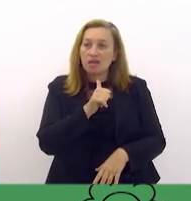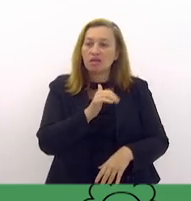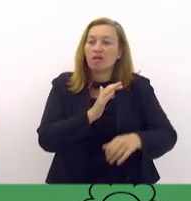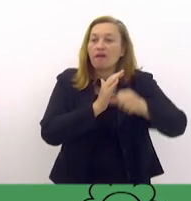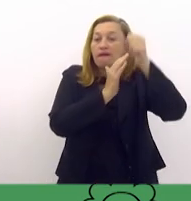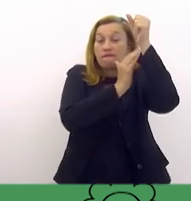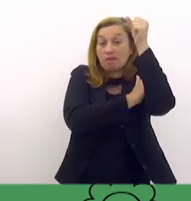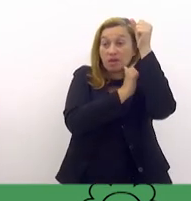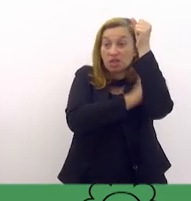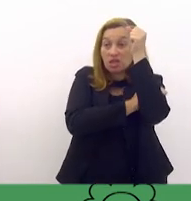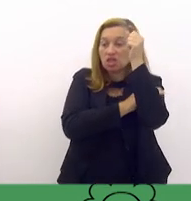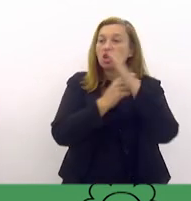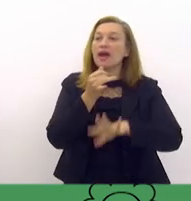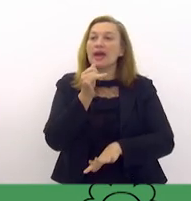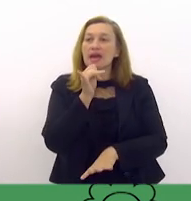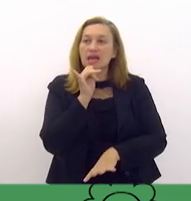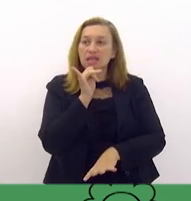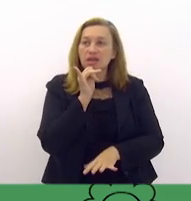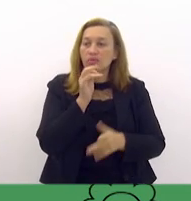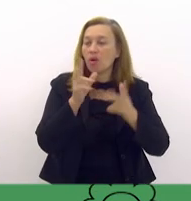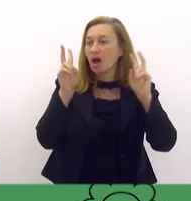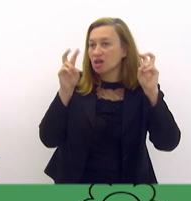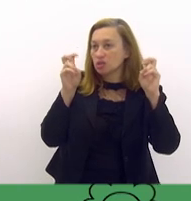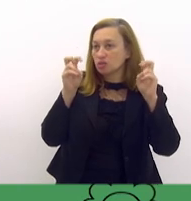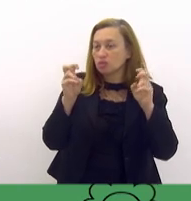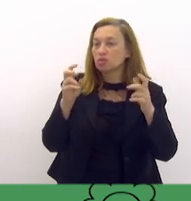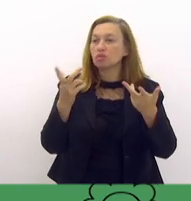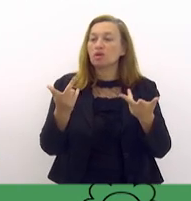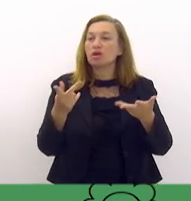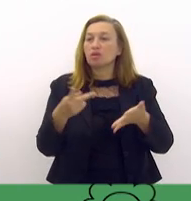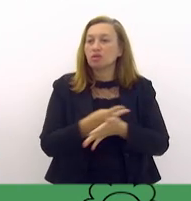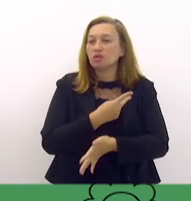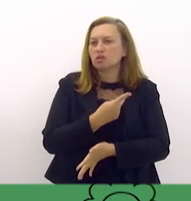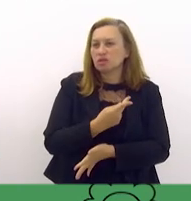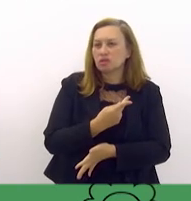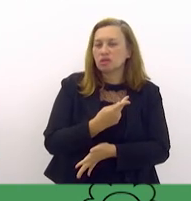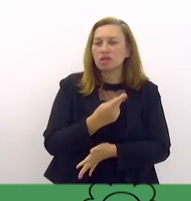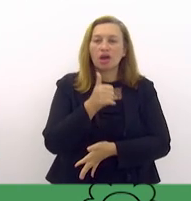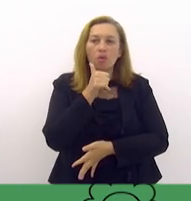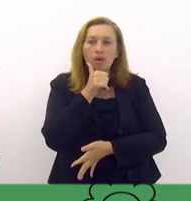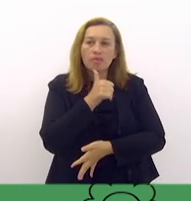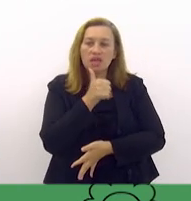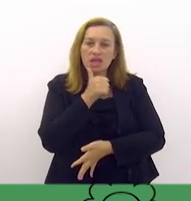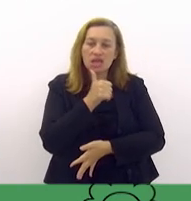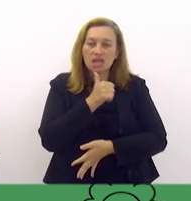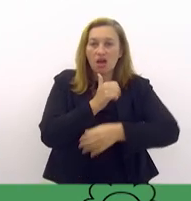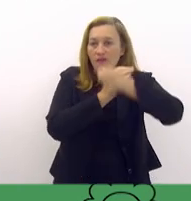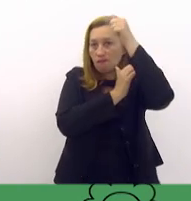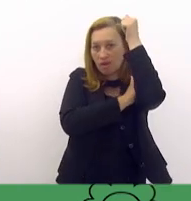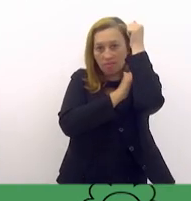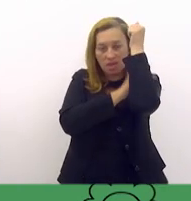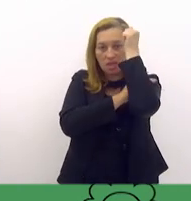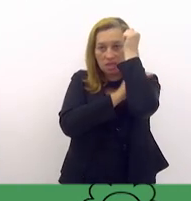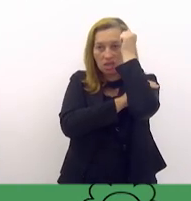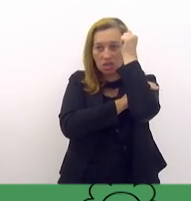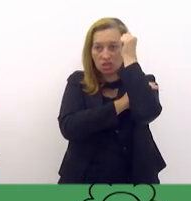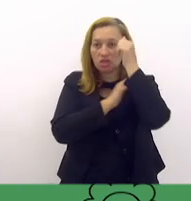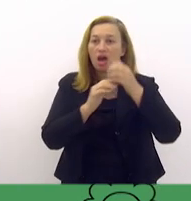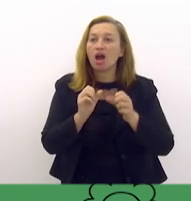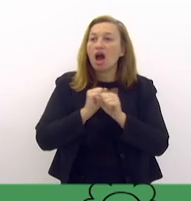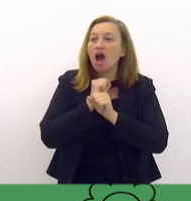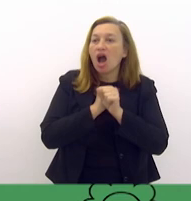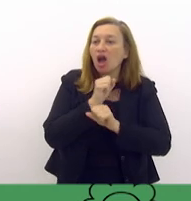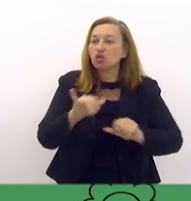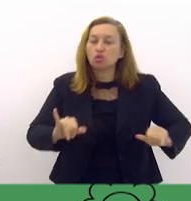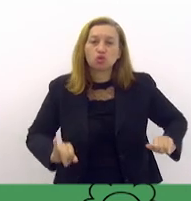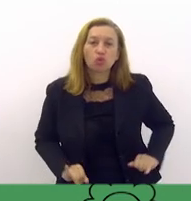casos, por exemplo, bem conhecidos como a Lola, que é uma blogueira feminista que anos